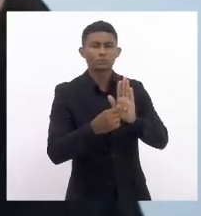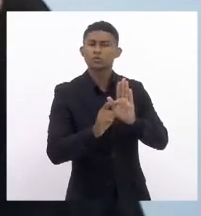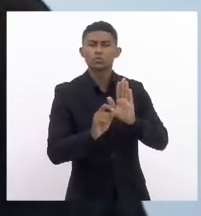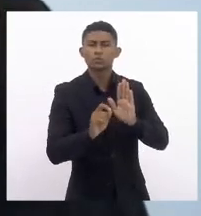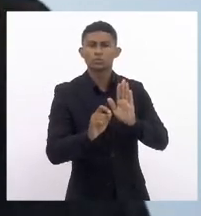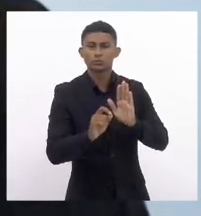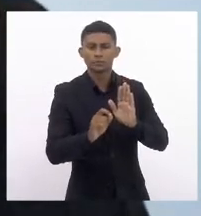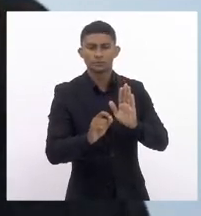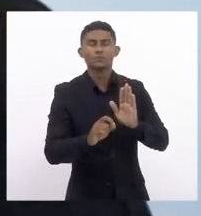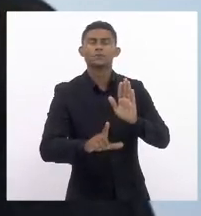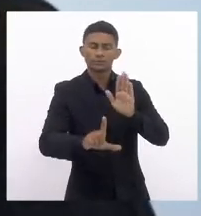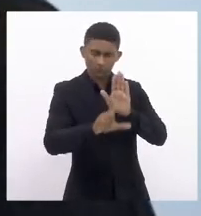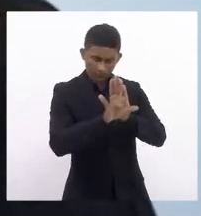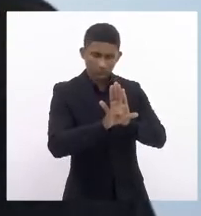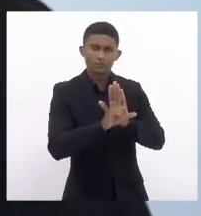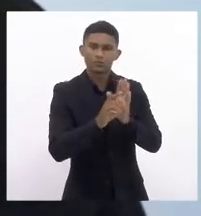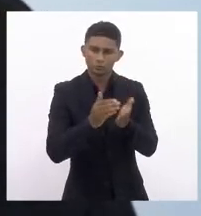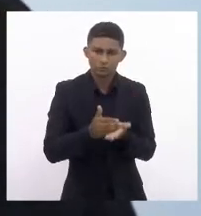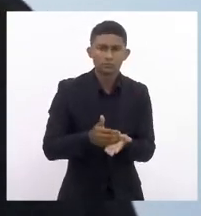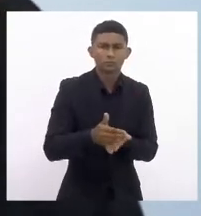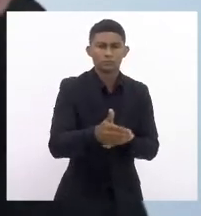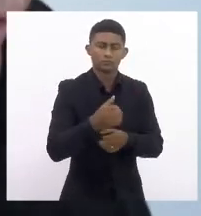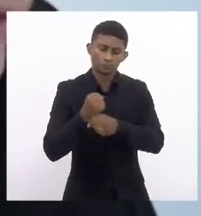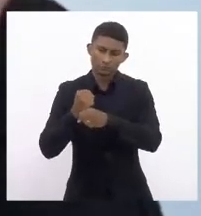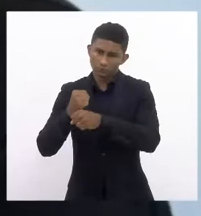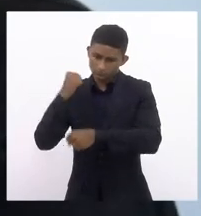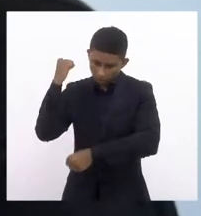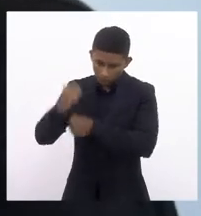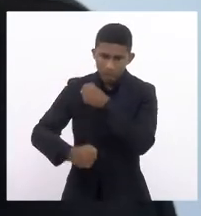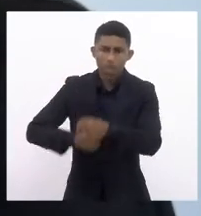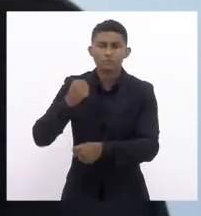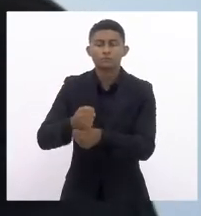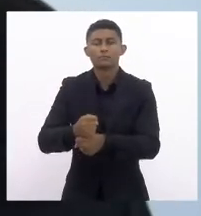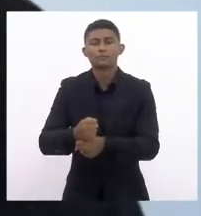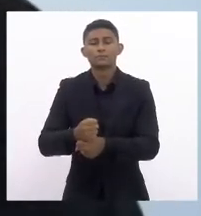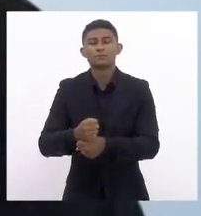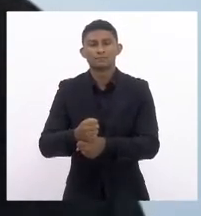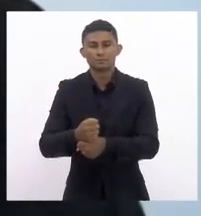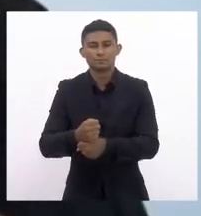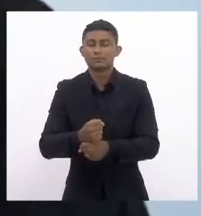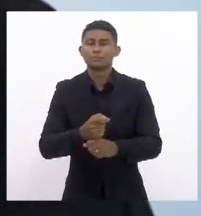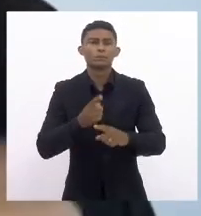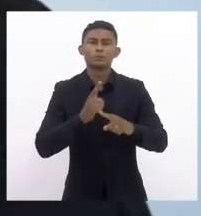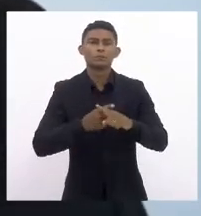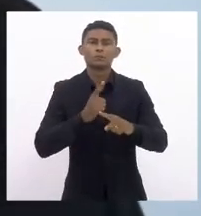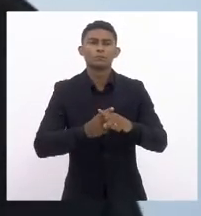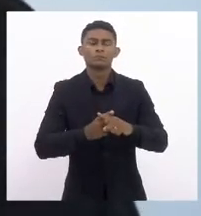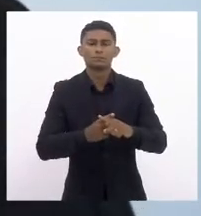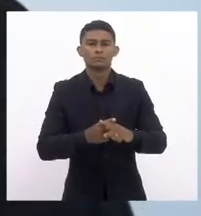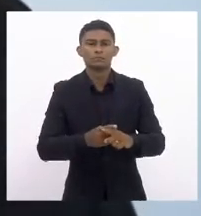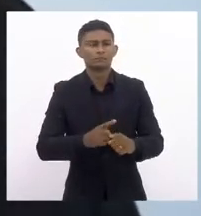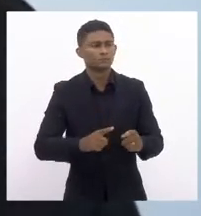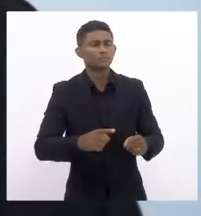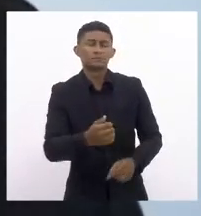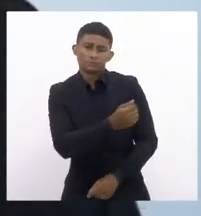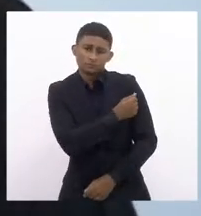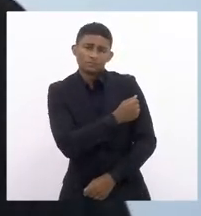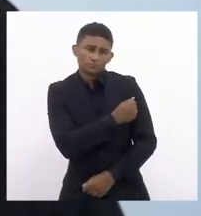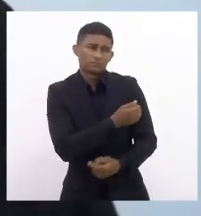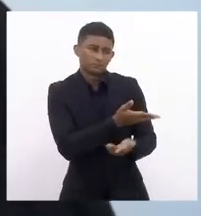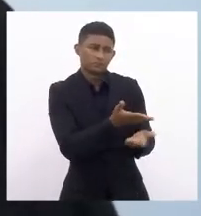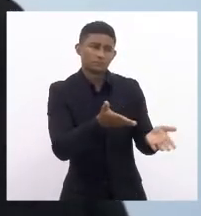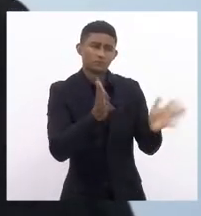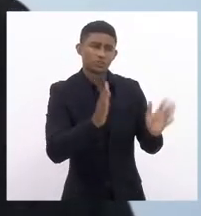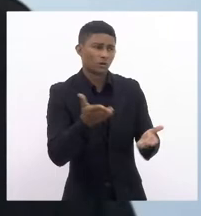em vigor no ano subsequente à sua publicação. Por quê? Os alunos já devem estar estudando. Vai